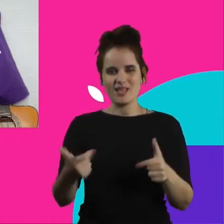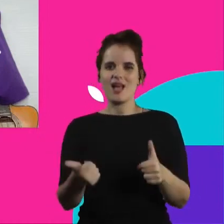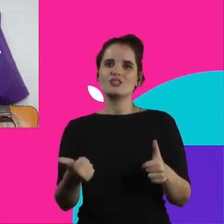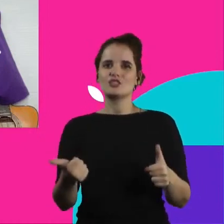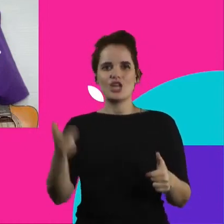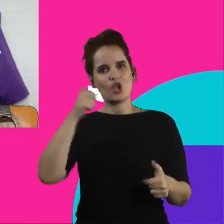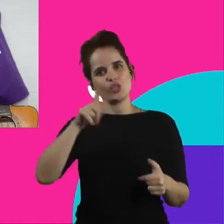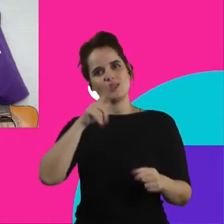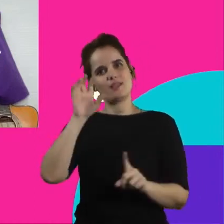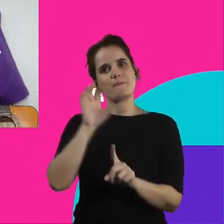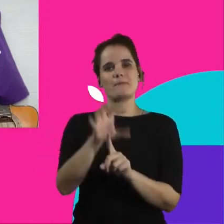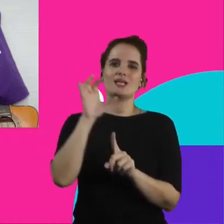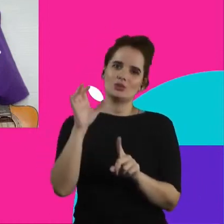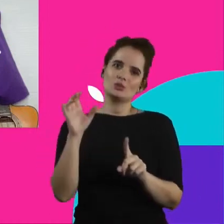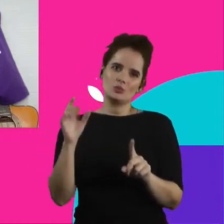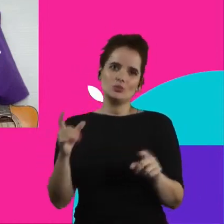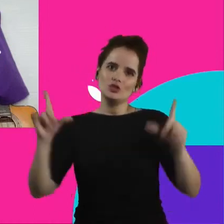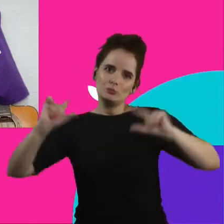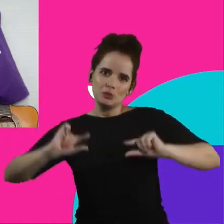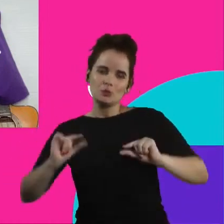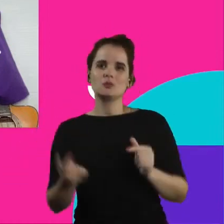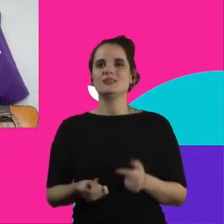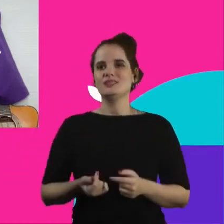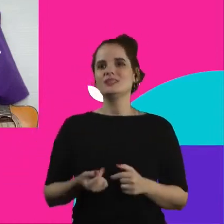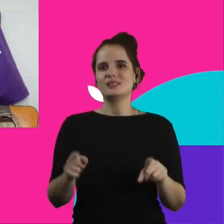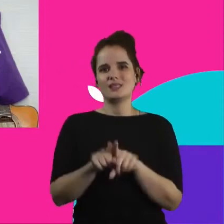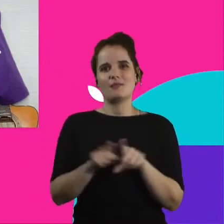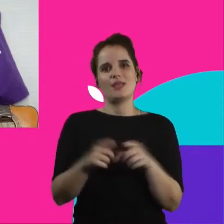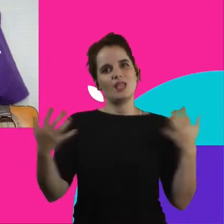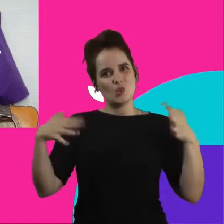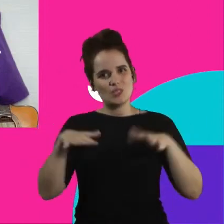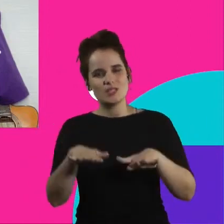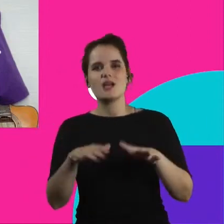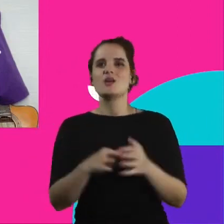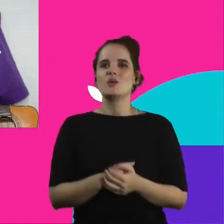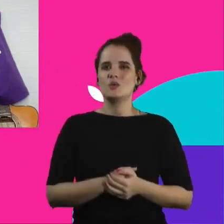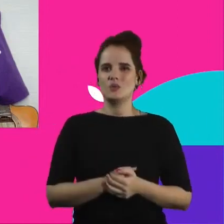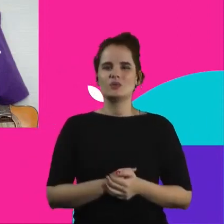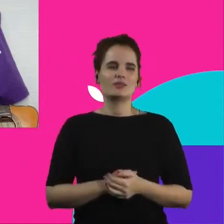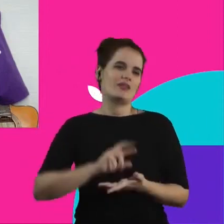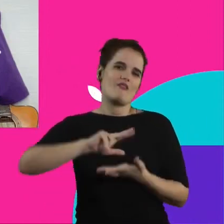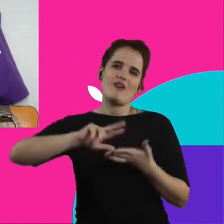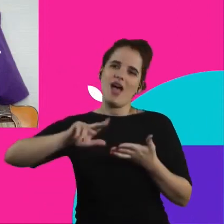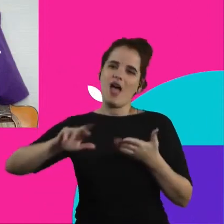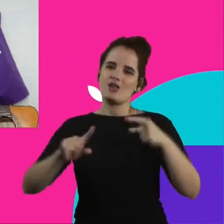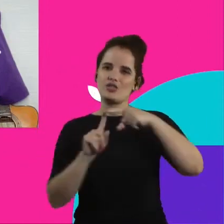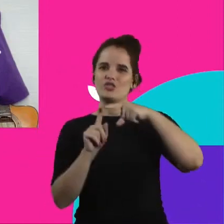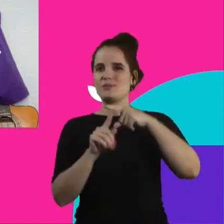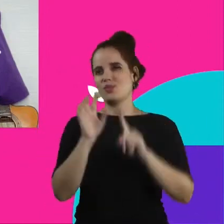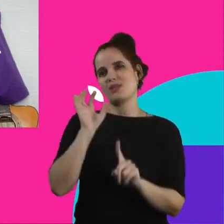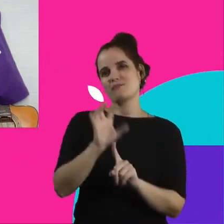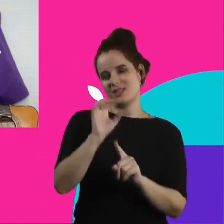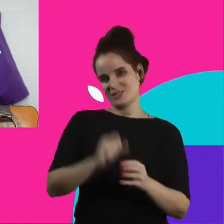gerar impacto positivo, reduzir desigualdades, né, gerar inclusão e tantas formas de impactar que a gente